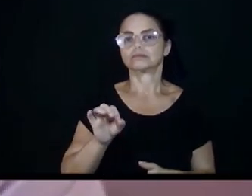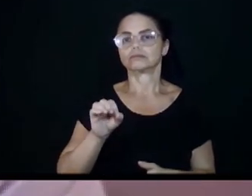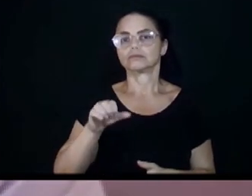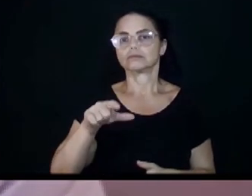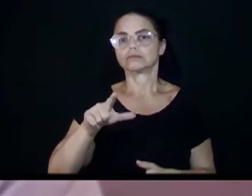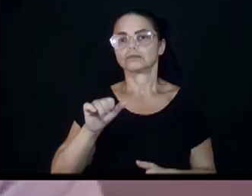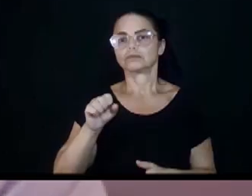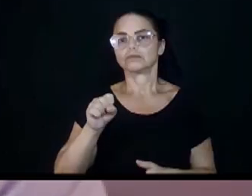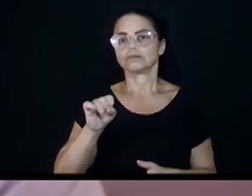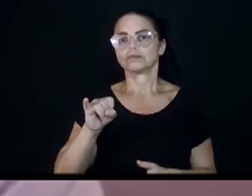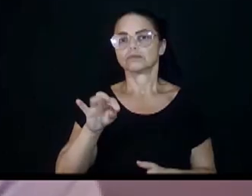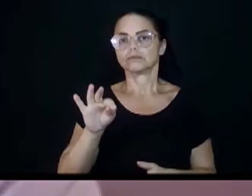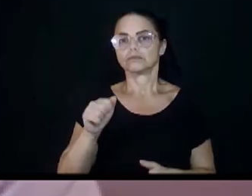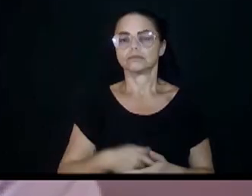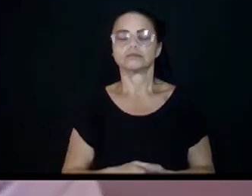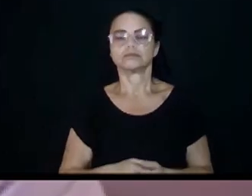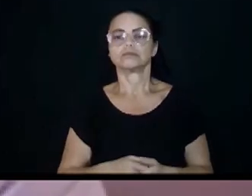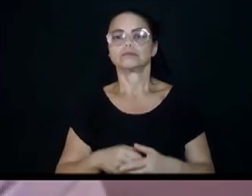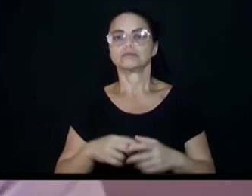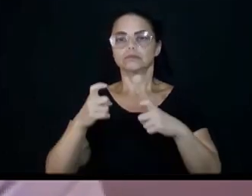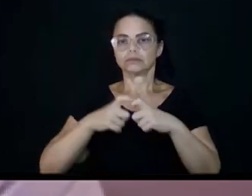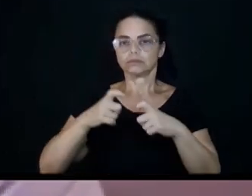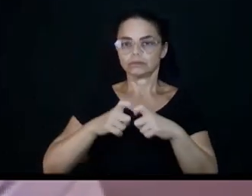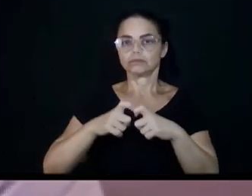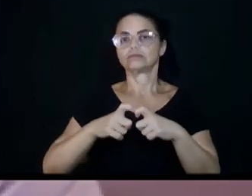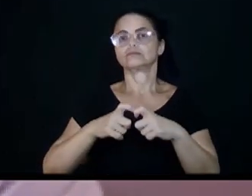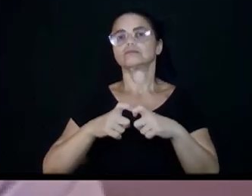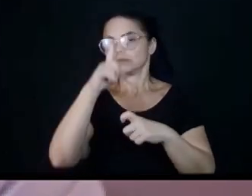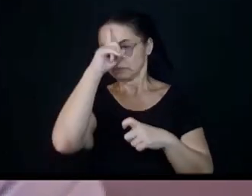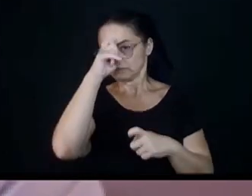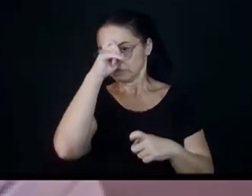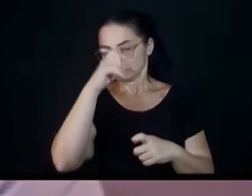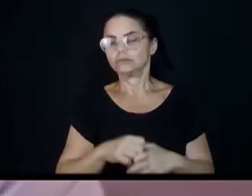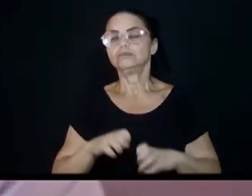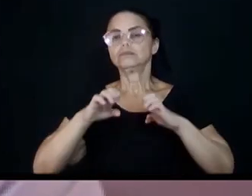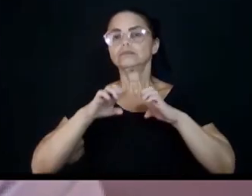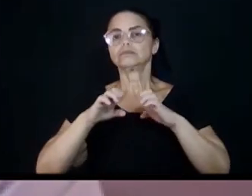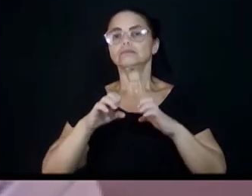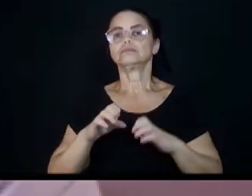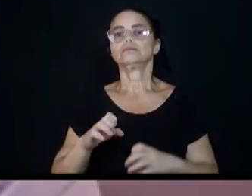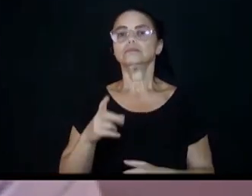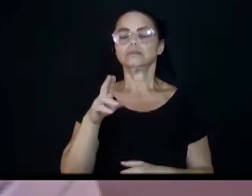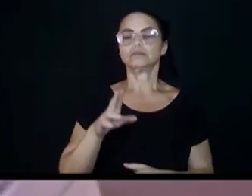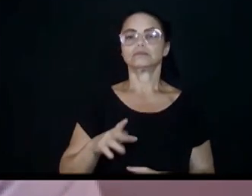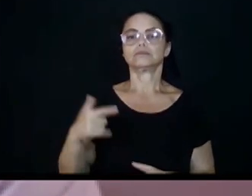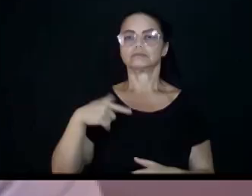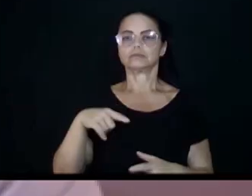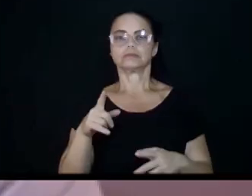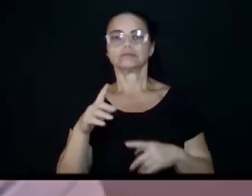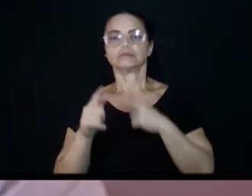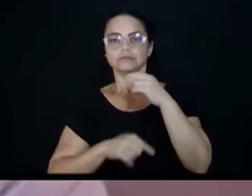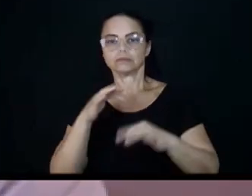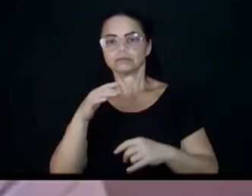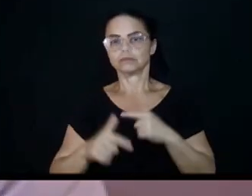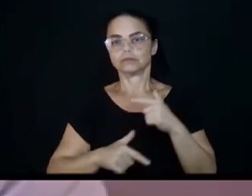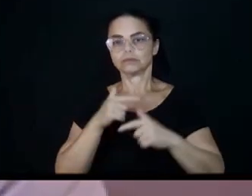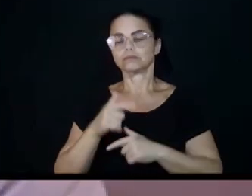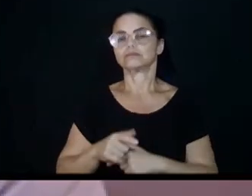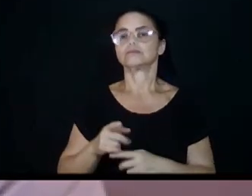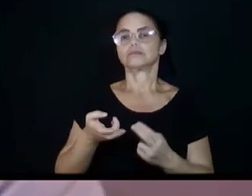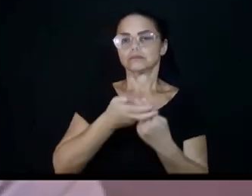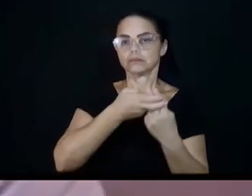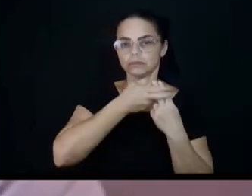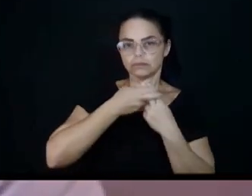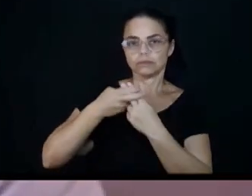localizados em hospitais universitários, há reumatologistas que trabalham pelo SUS, há reumatologistas que têm